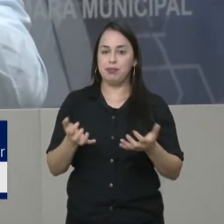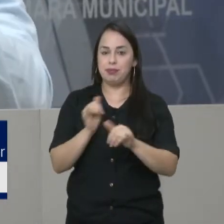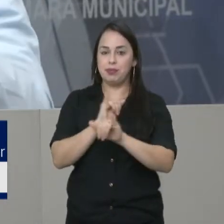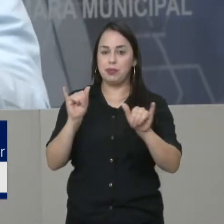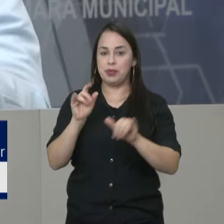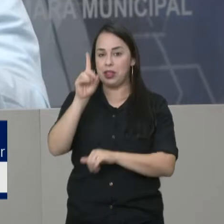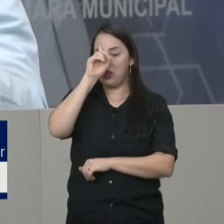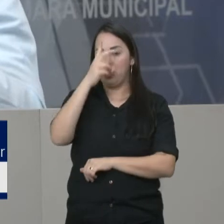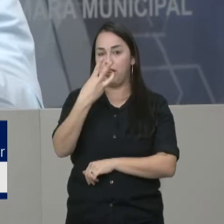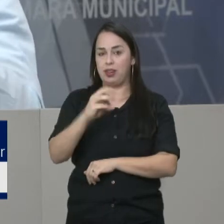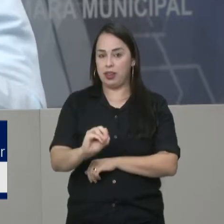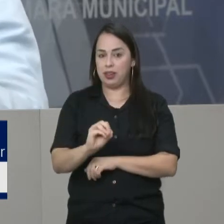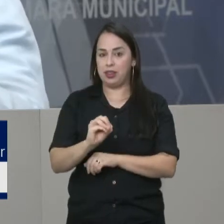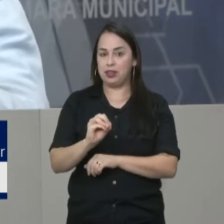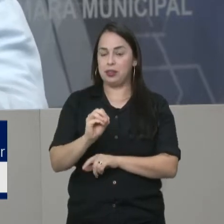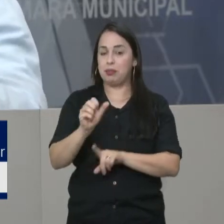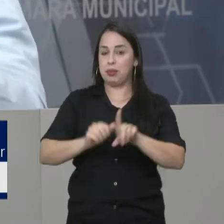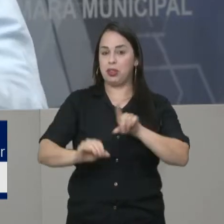próximo dia